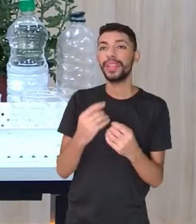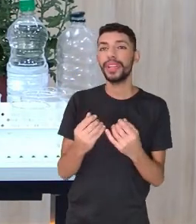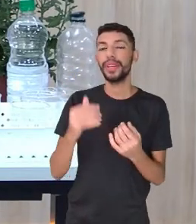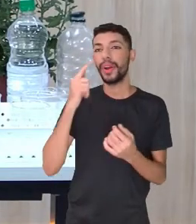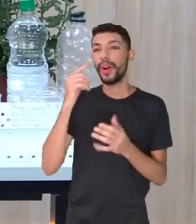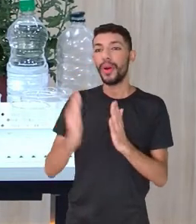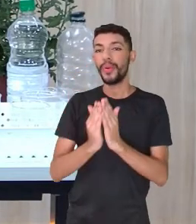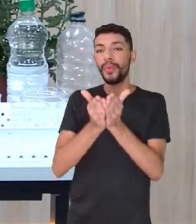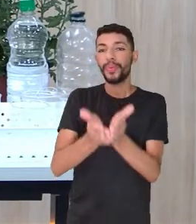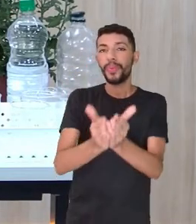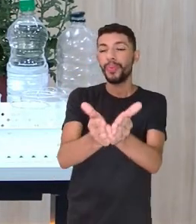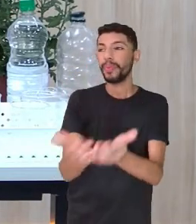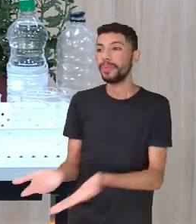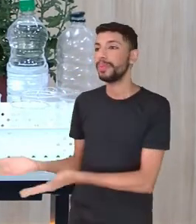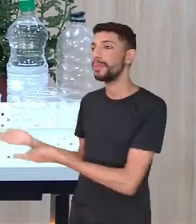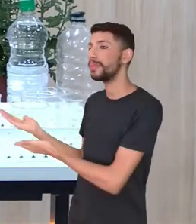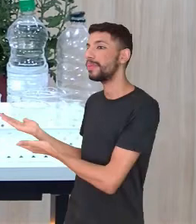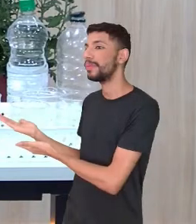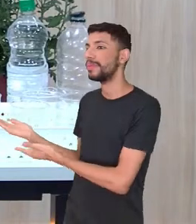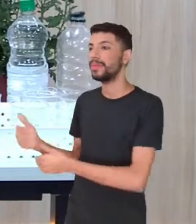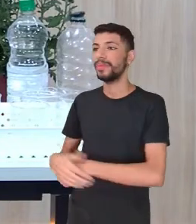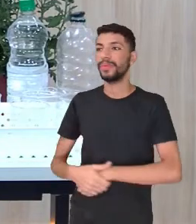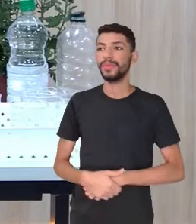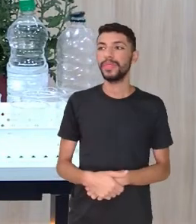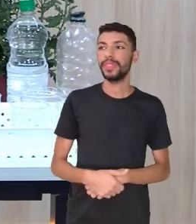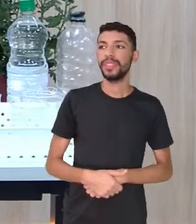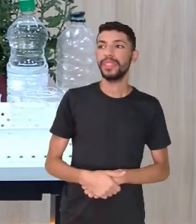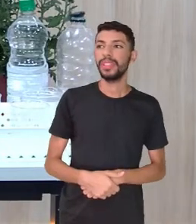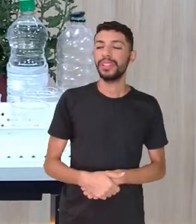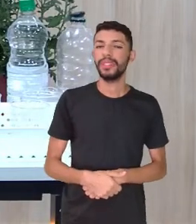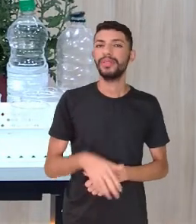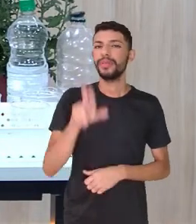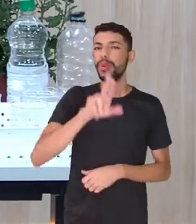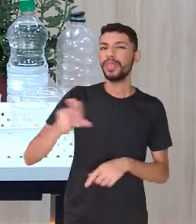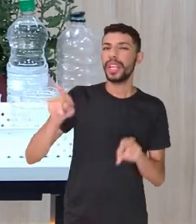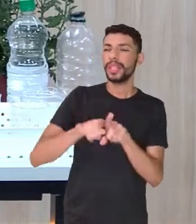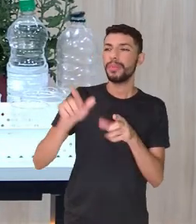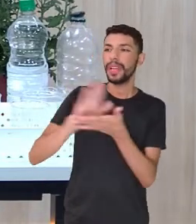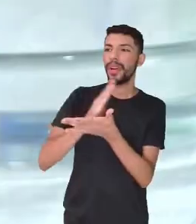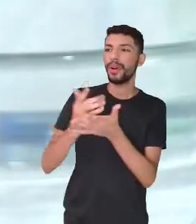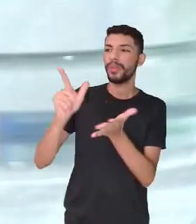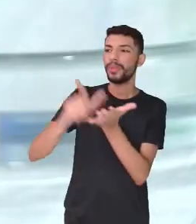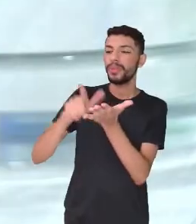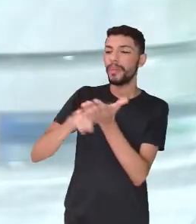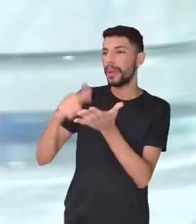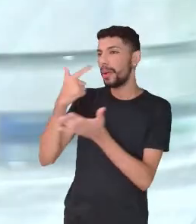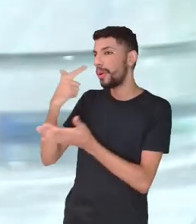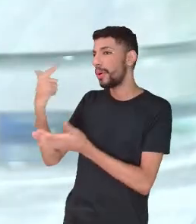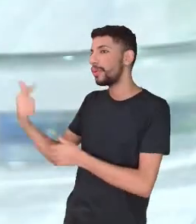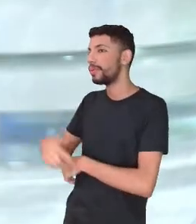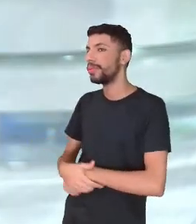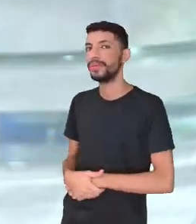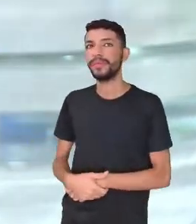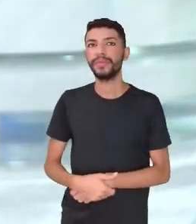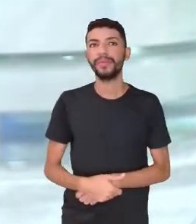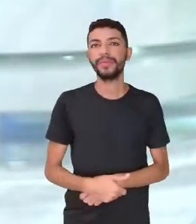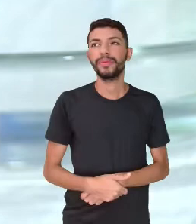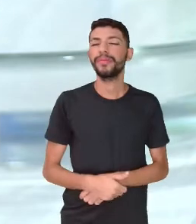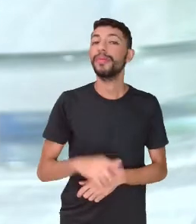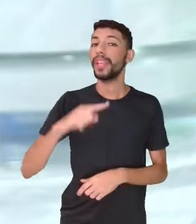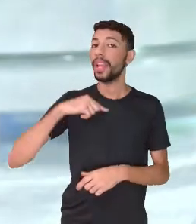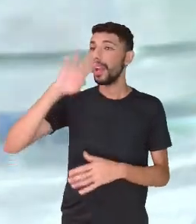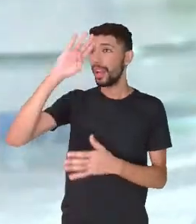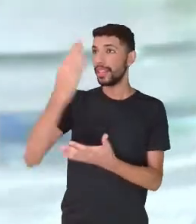Será que dá para ver, Billy? Ou eu vou ter que inclinar? Vou botar uns papeizinhos também. A tensão superficial, eu acredito que alguns de